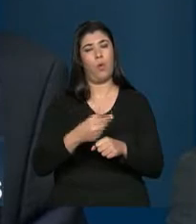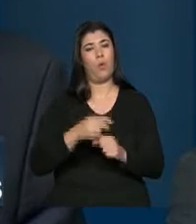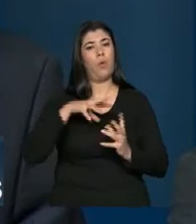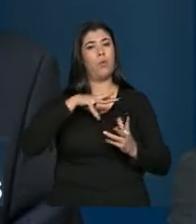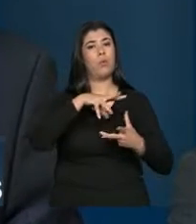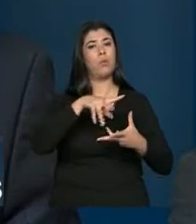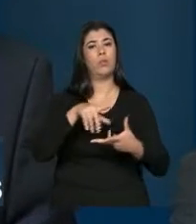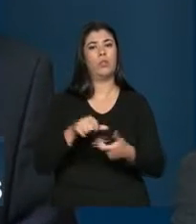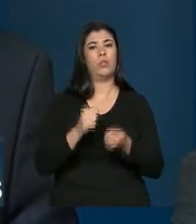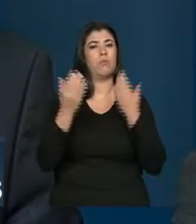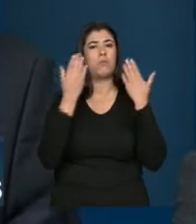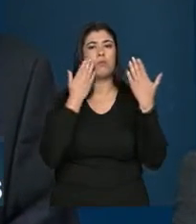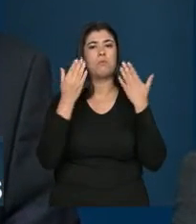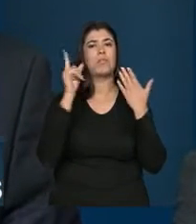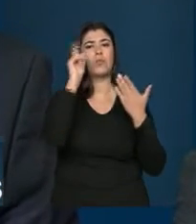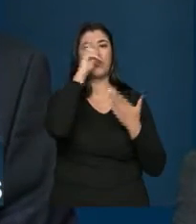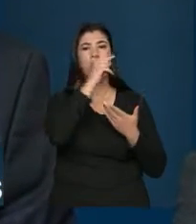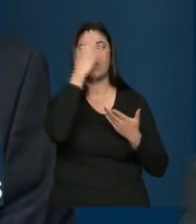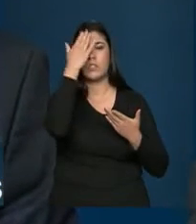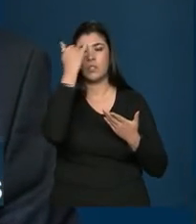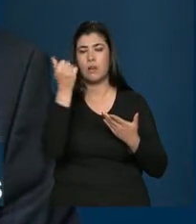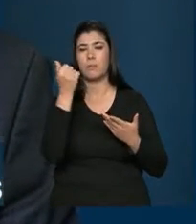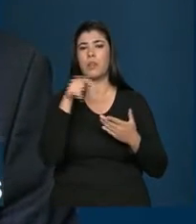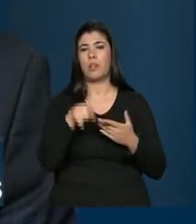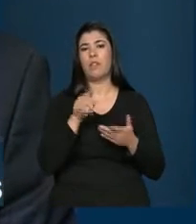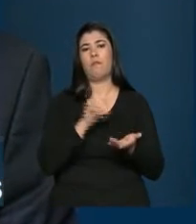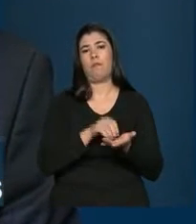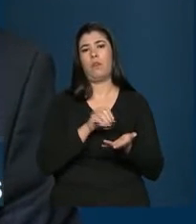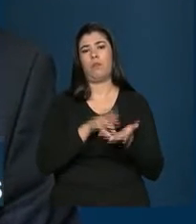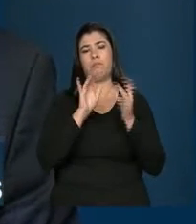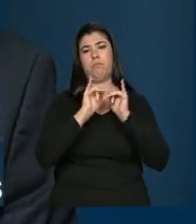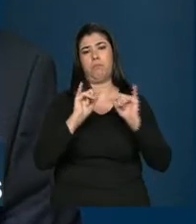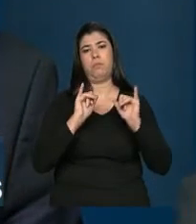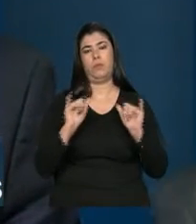tráfico internacional. Assim, hoje, dados